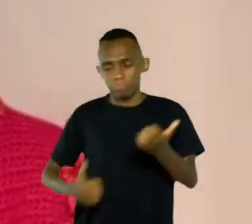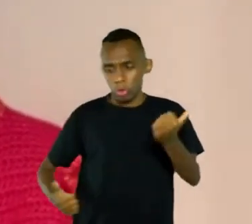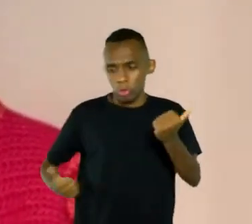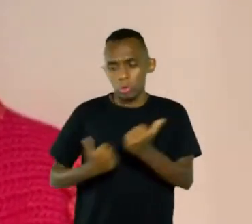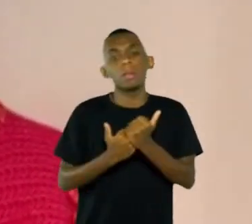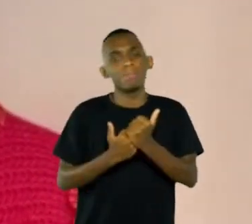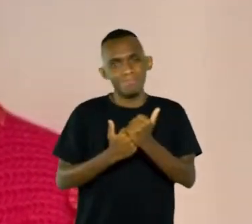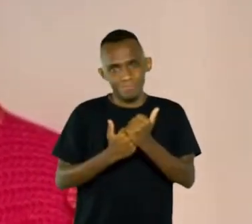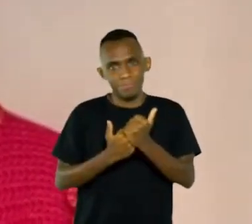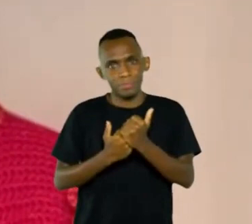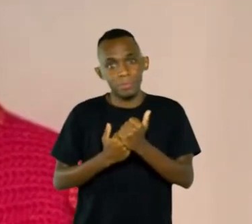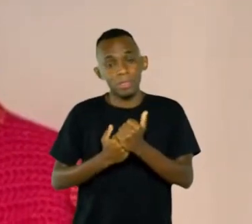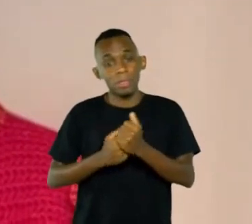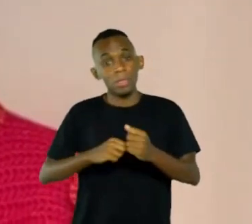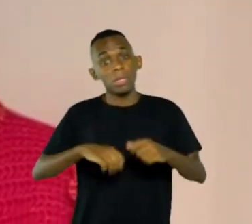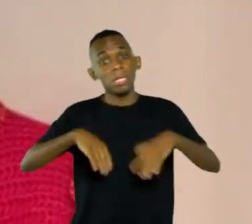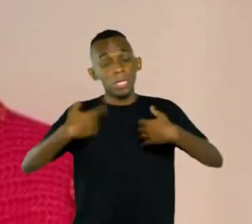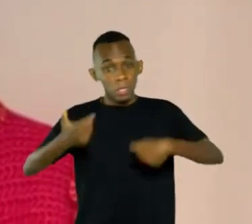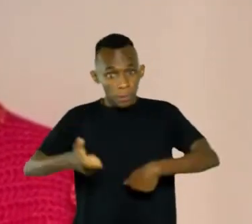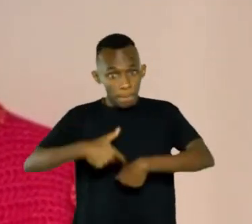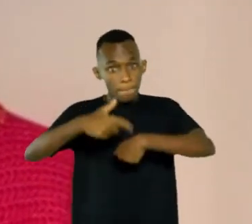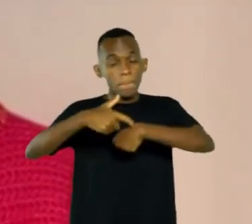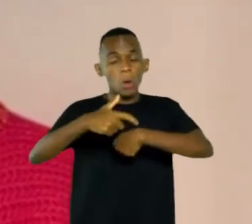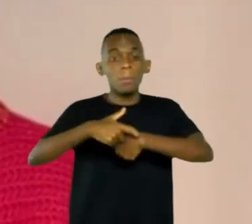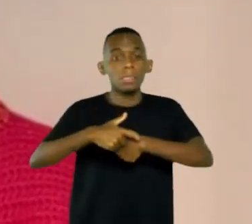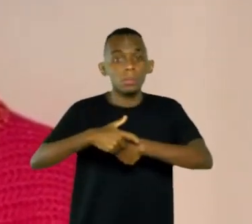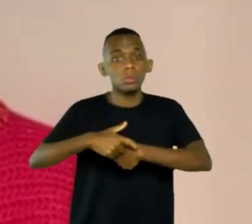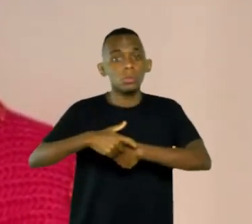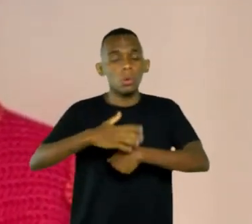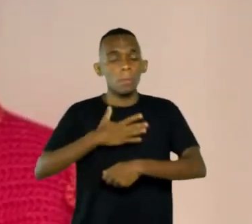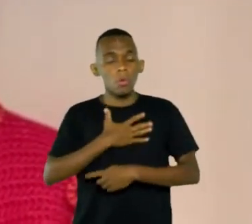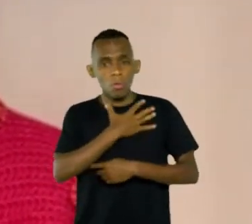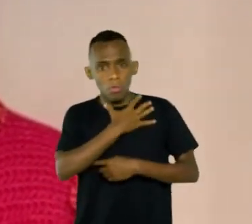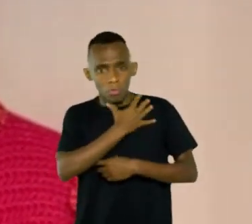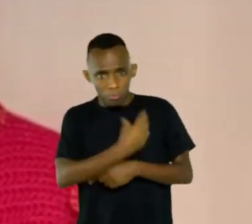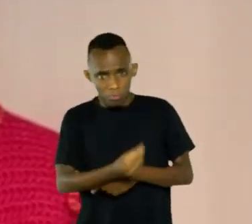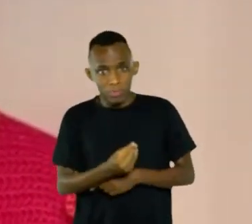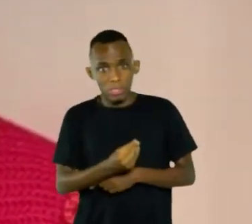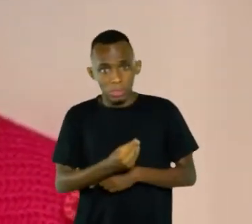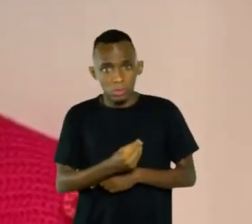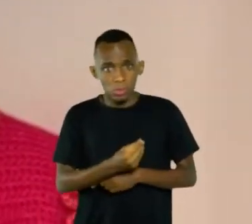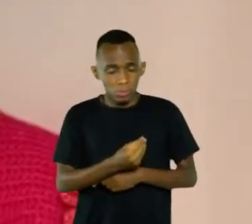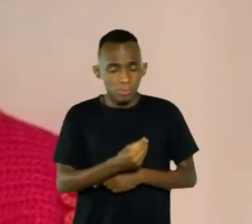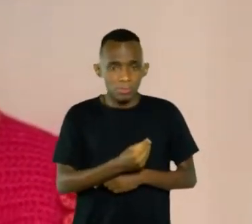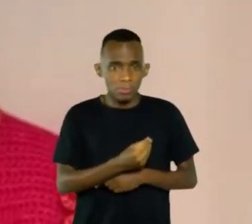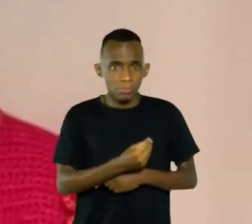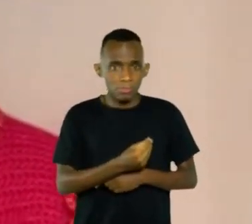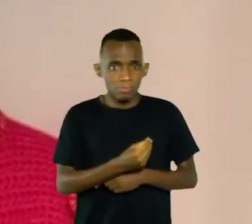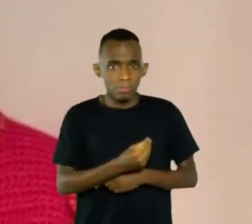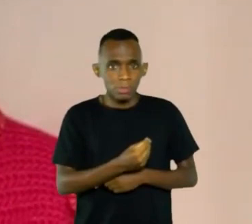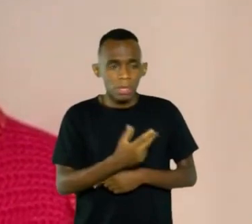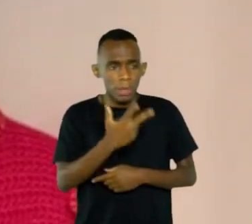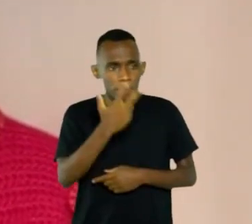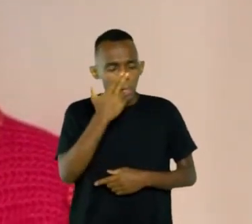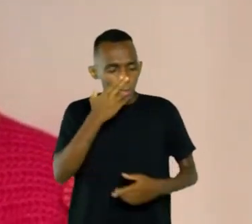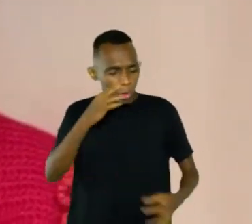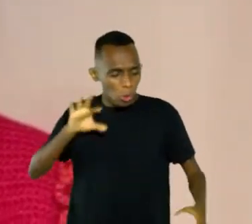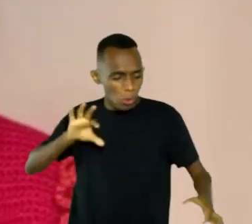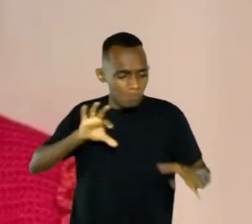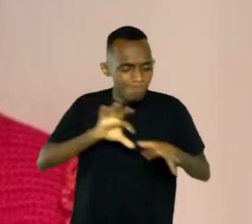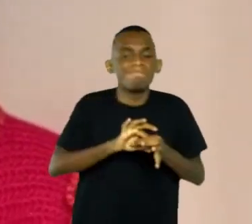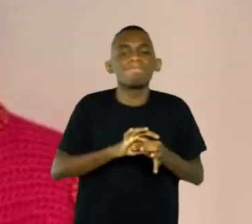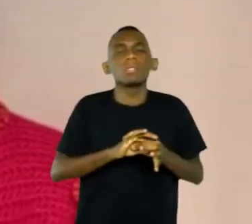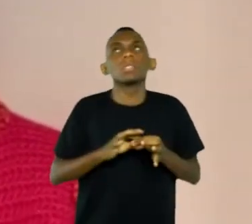surgir um destinatário, que era o meu próprio filho, eu descobri uma voz de escrita. E isso foi